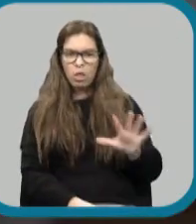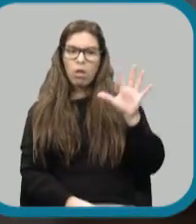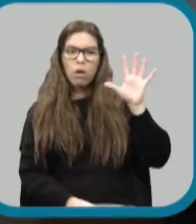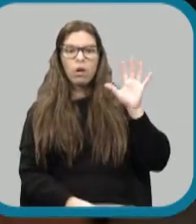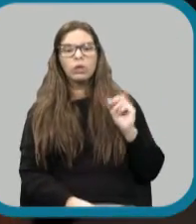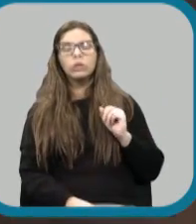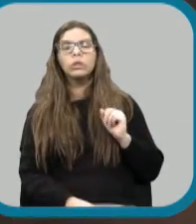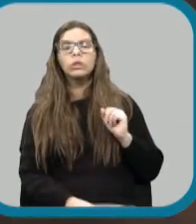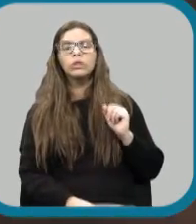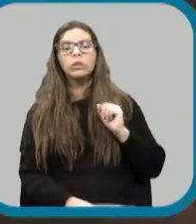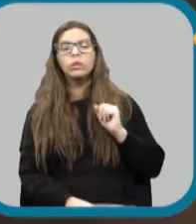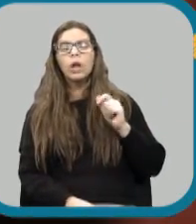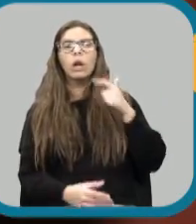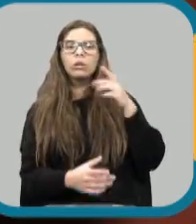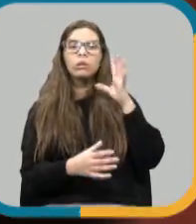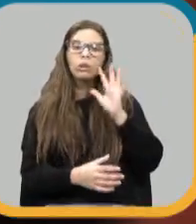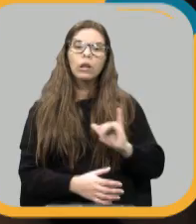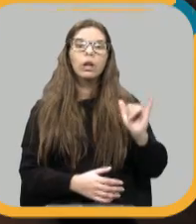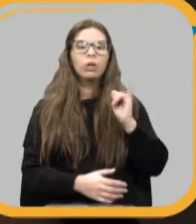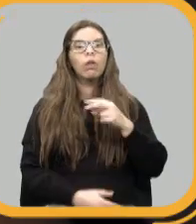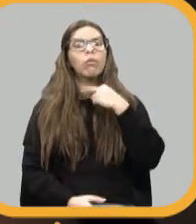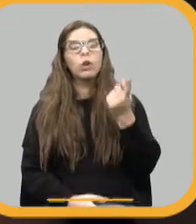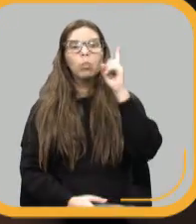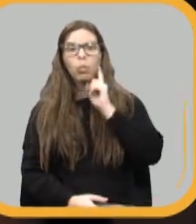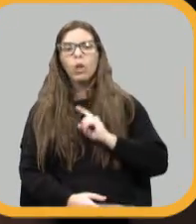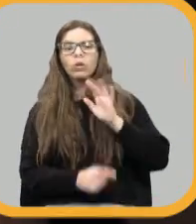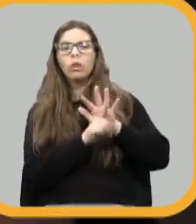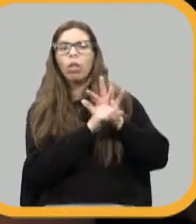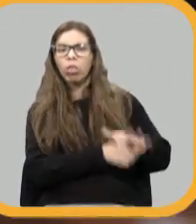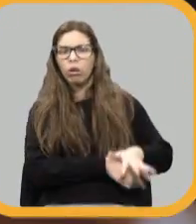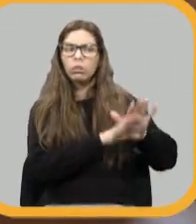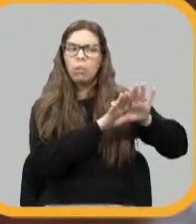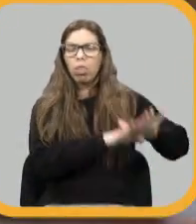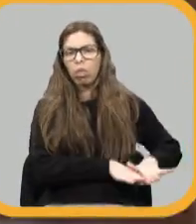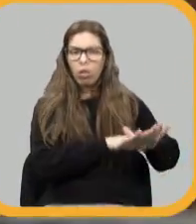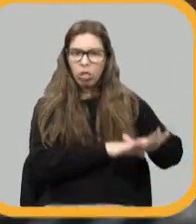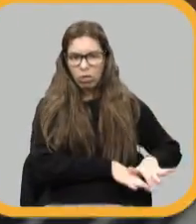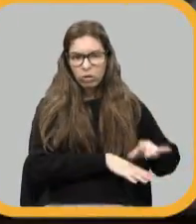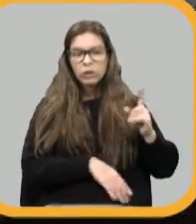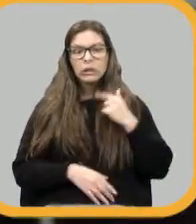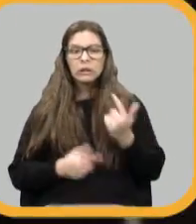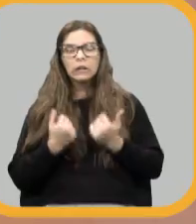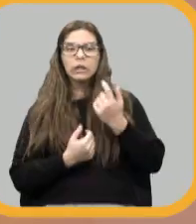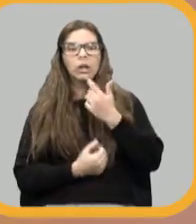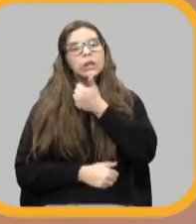oportunidade de nós capacitarmos mulheres dentro das redações que não tinham voz, nem tinham o poder para decidir qualquer coisa.